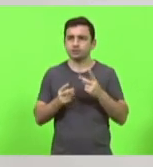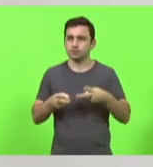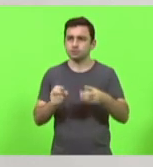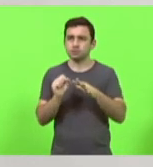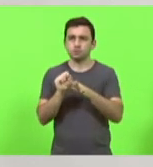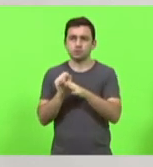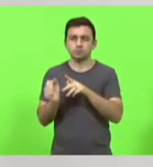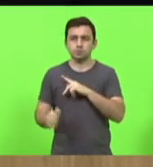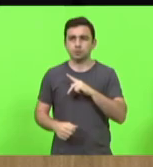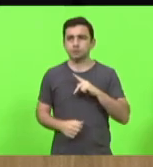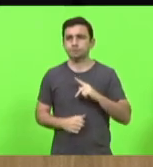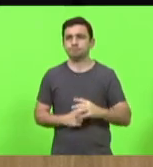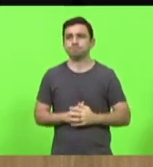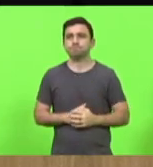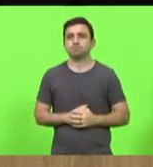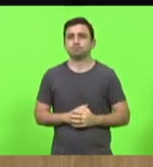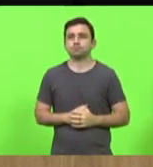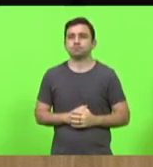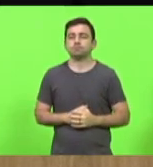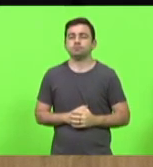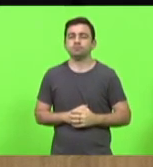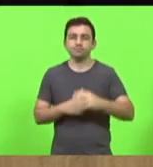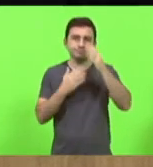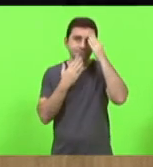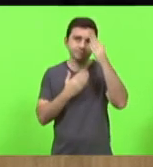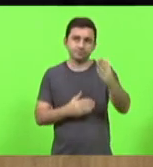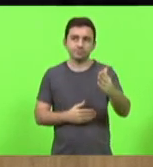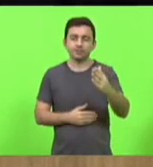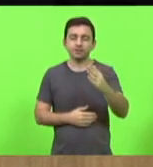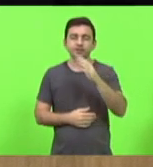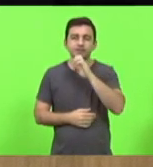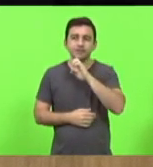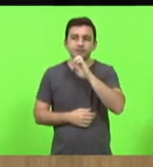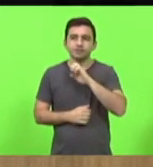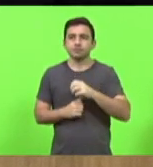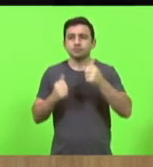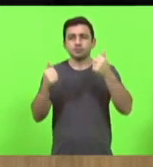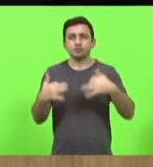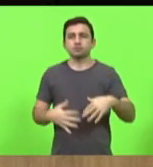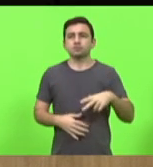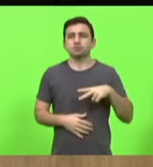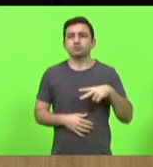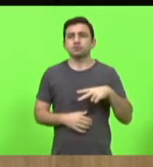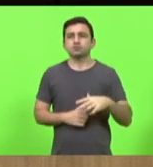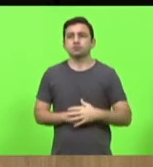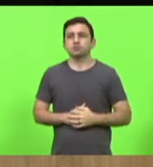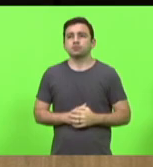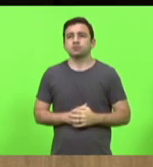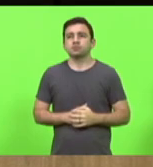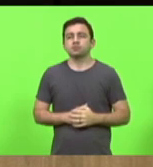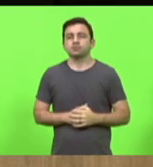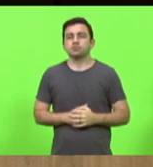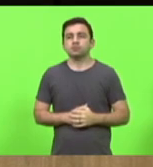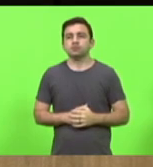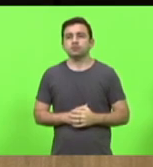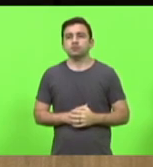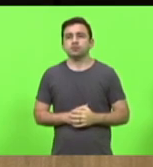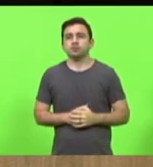senhor presidente. Obrigado, deputado Felipe. Ainda em explicações pessoais, inscrita a deputada Paulinha.